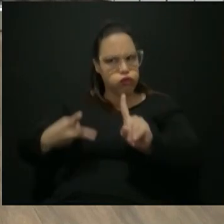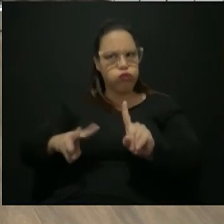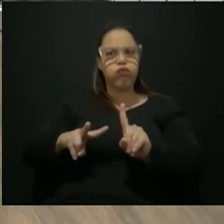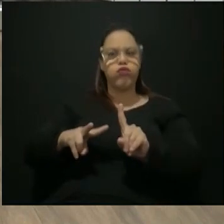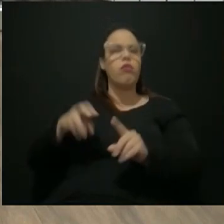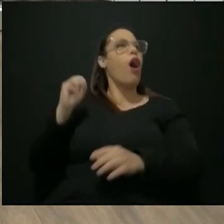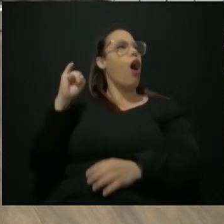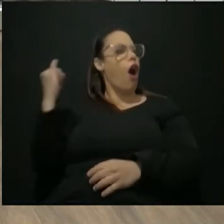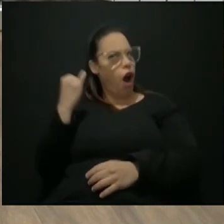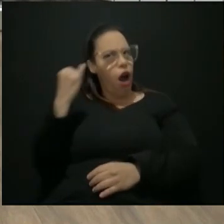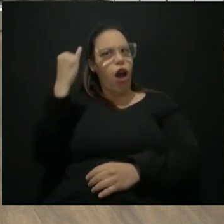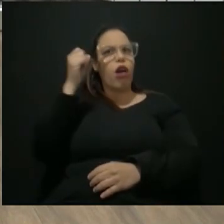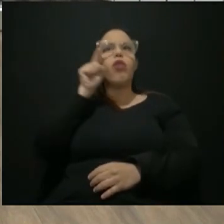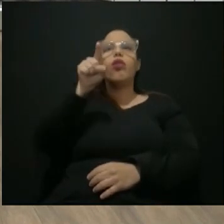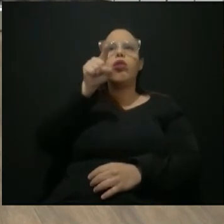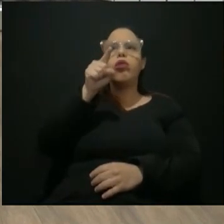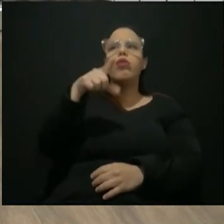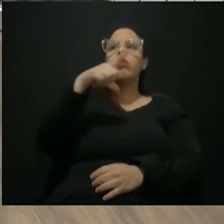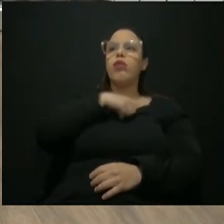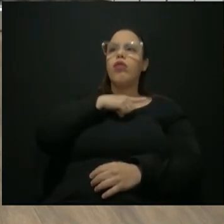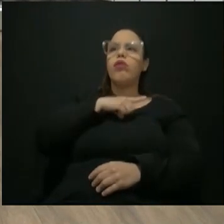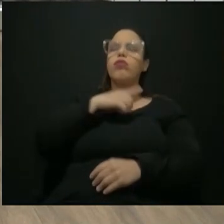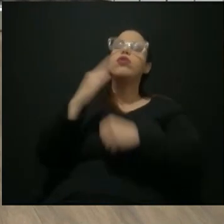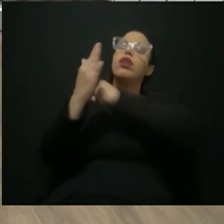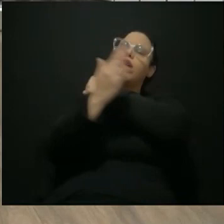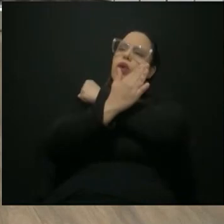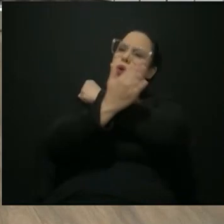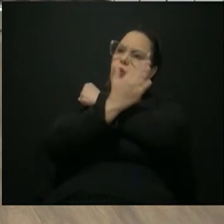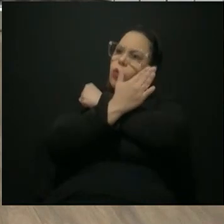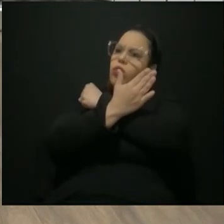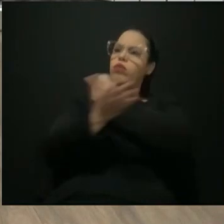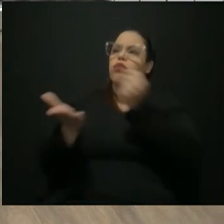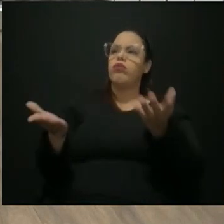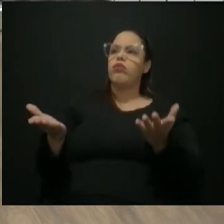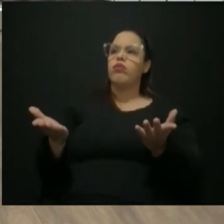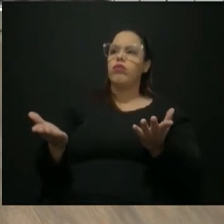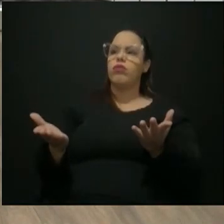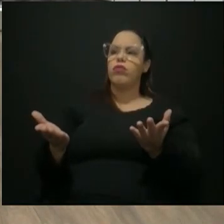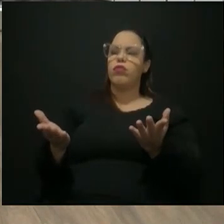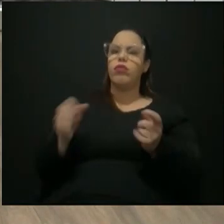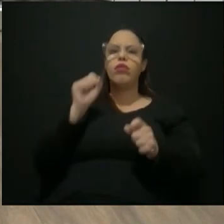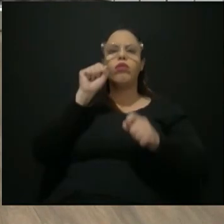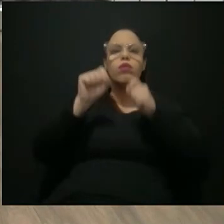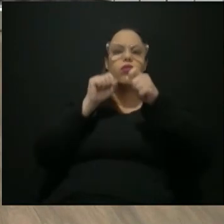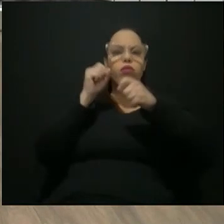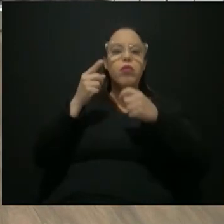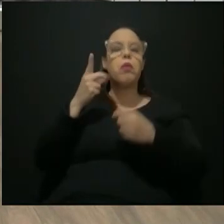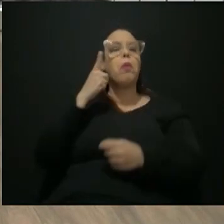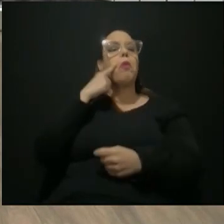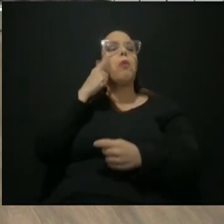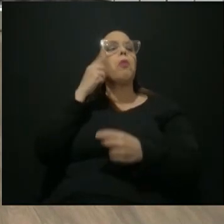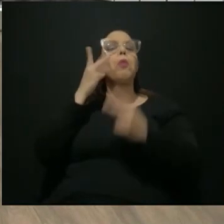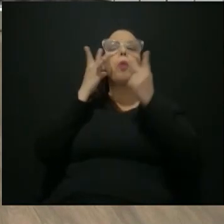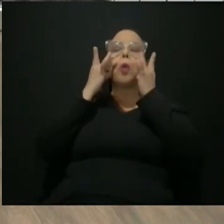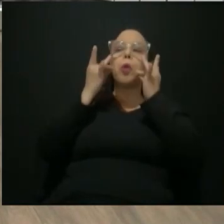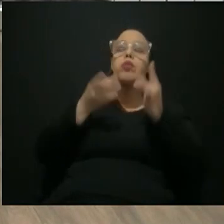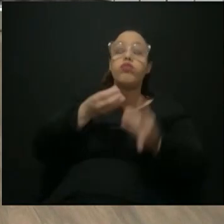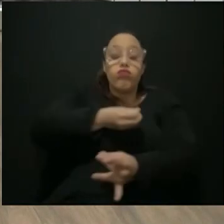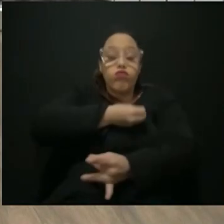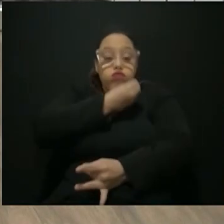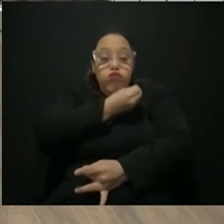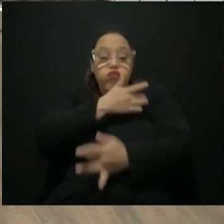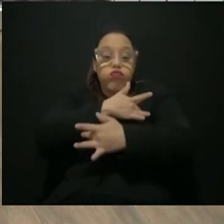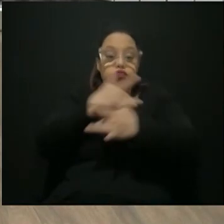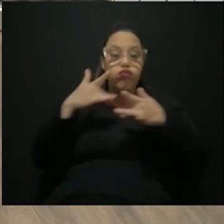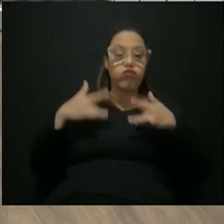de você ter o autocuidado. E o autocuidado nada mais é você prestar atenção, né, na sua qualidade de vida, fazer a